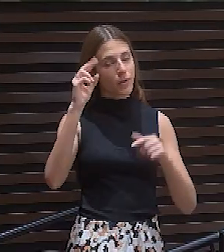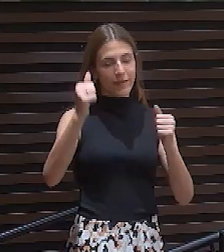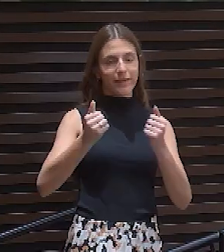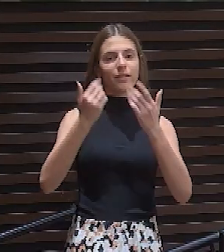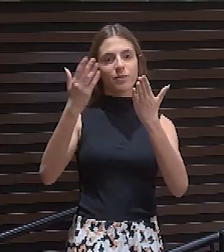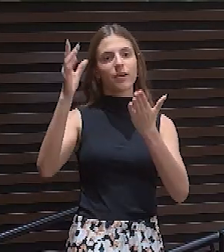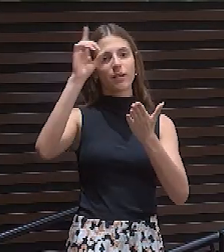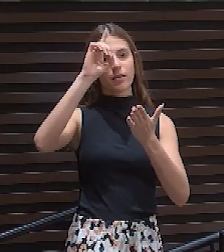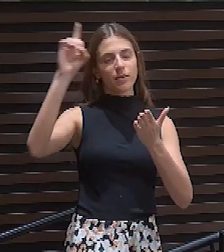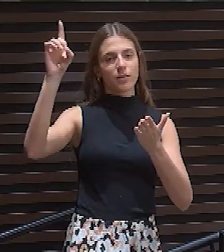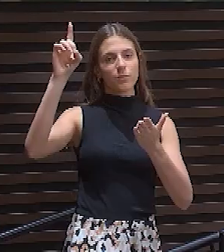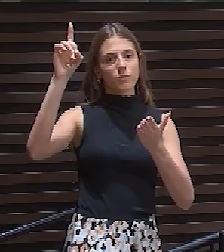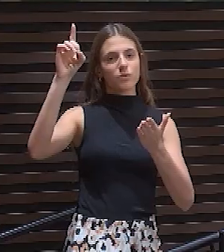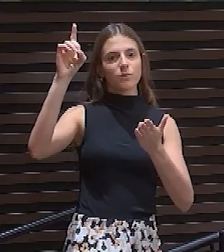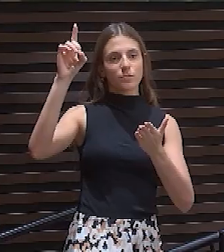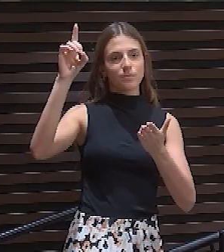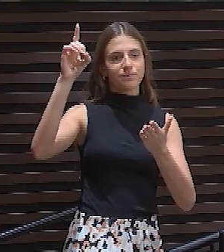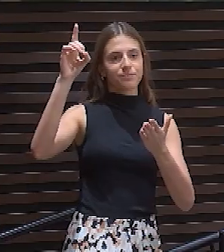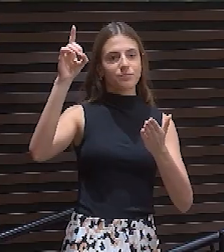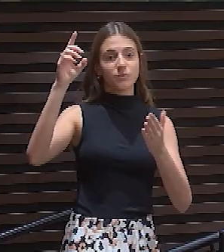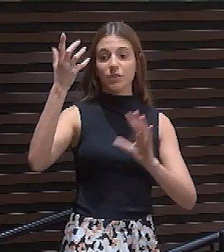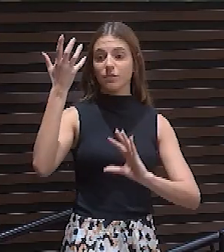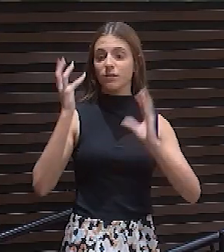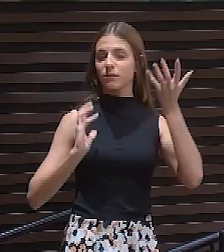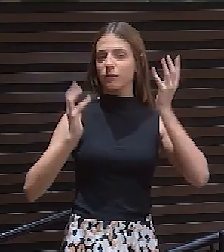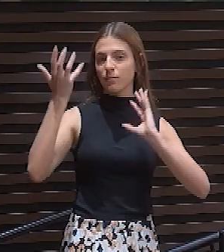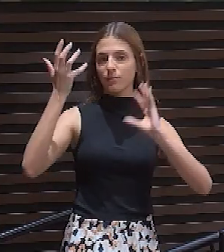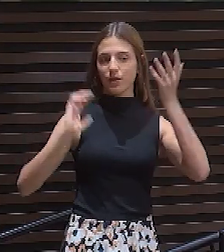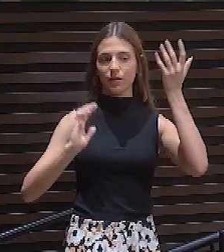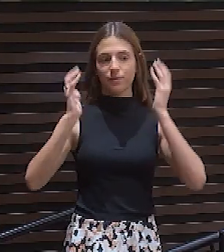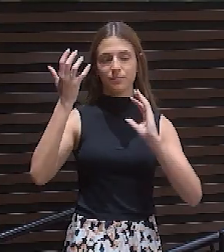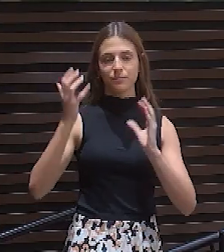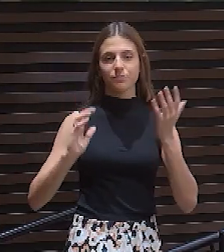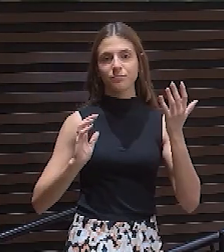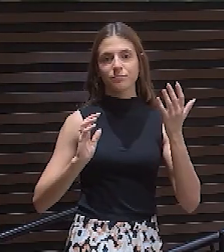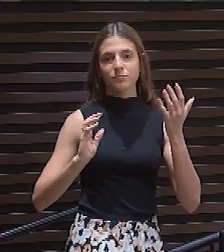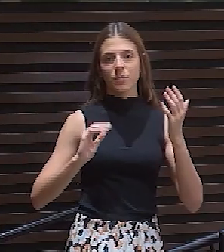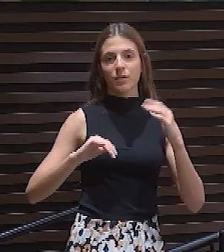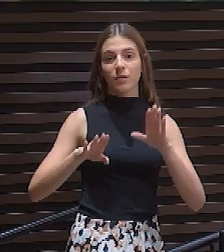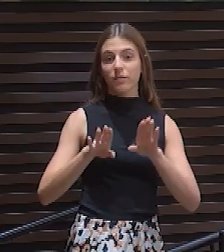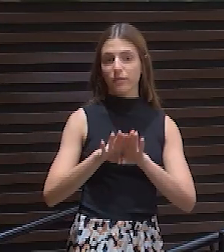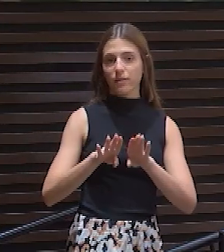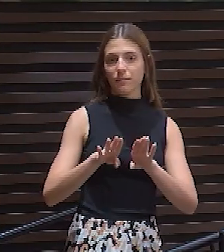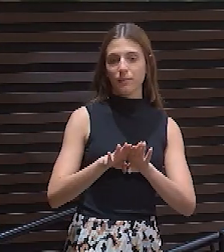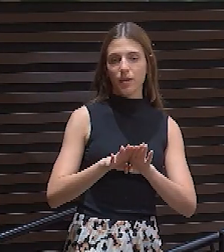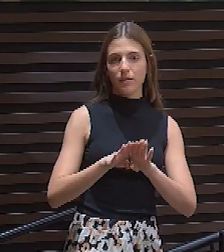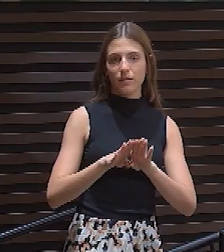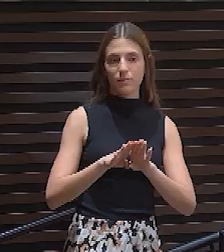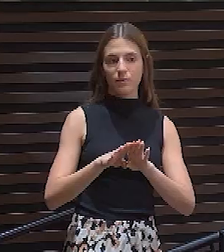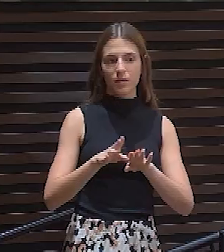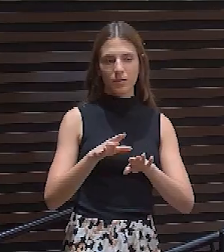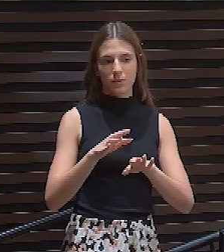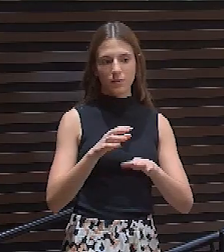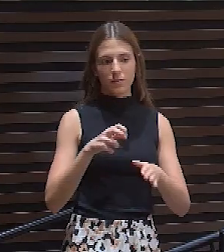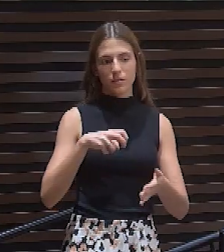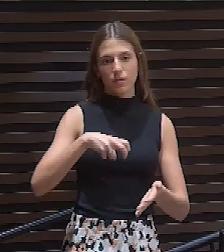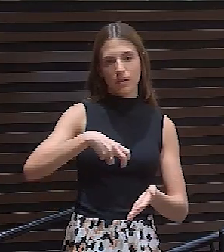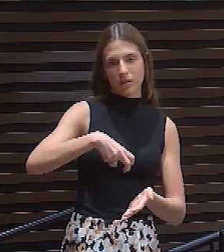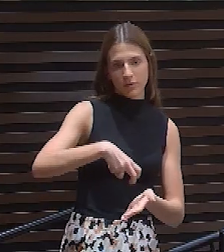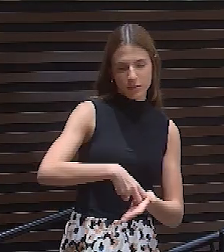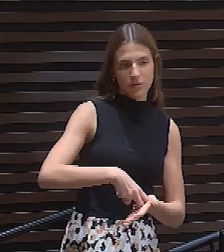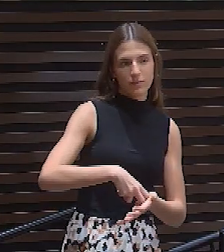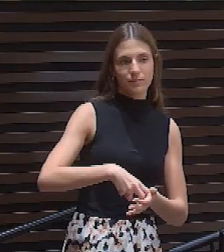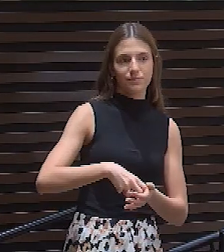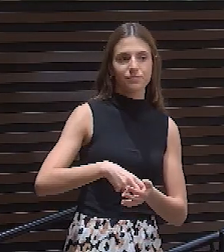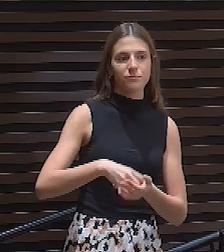consagração, Gilgal é lugar de celebração e Gilgal é lugar de rendição. Vamos dar uma